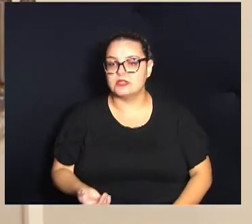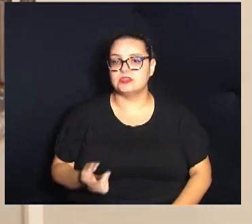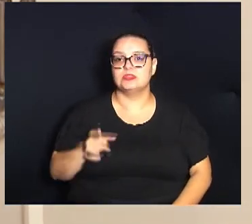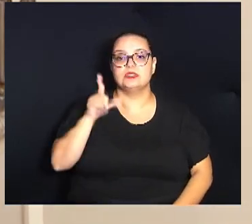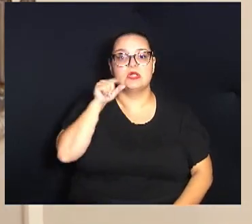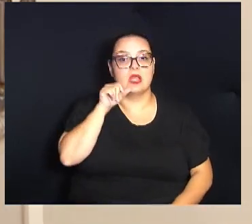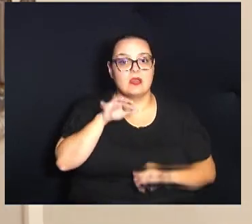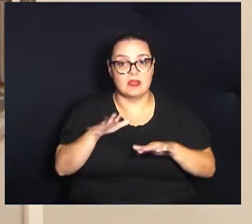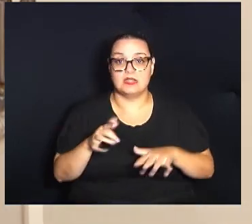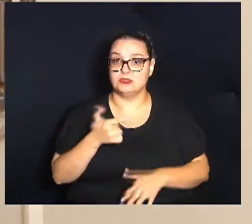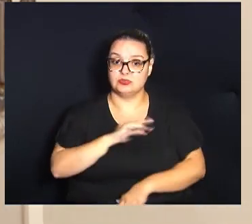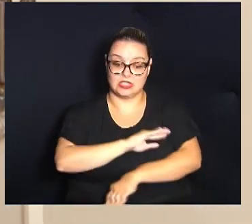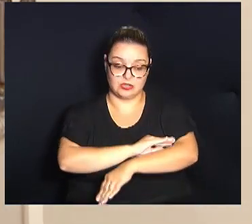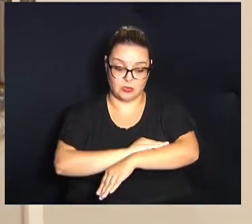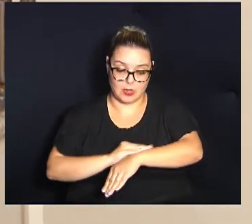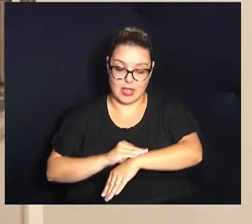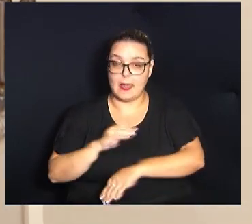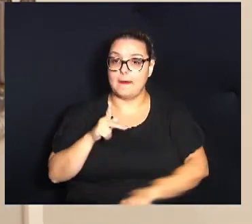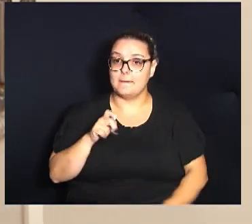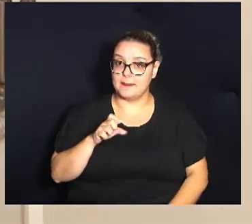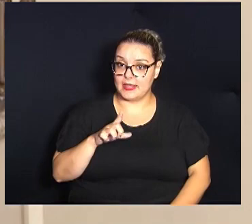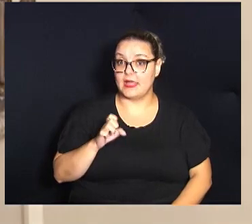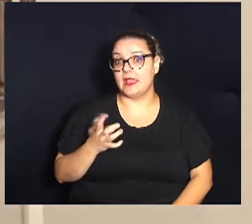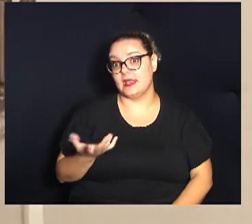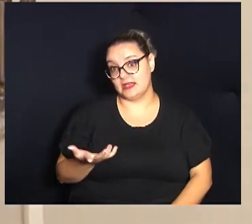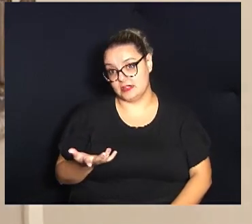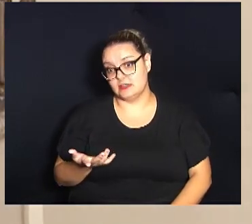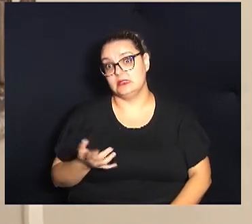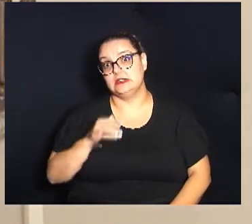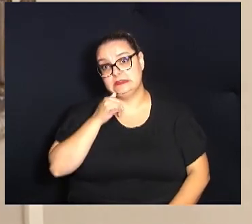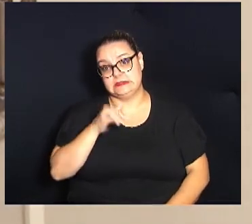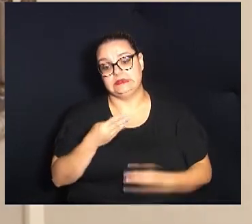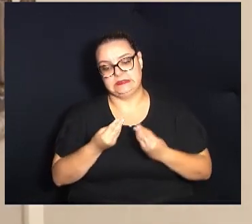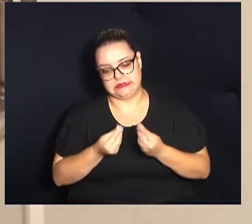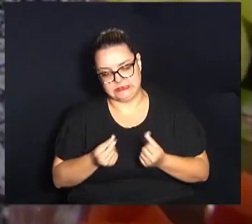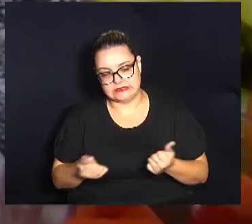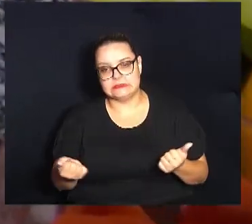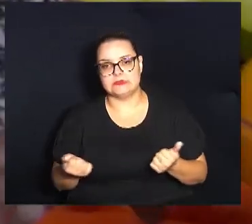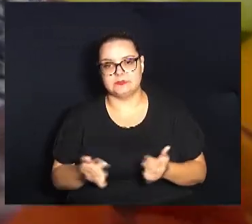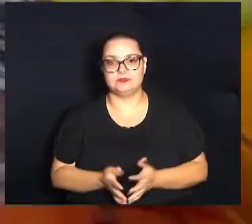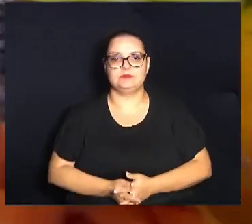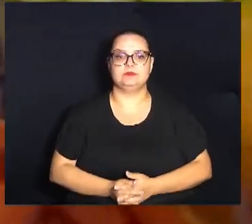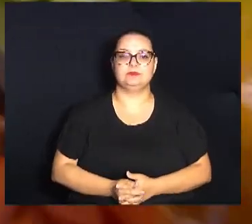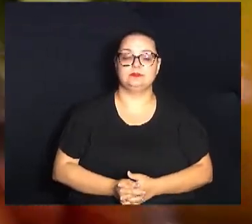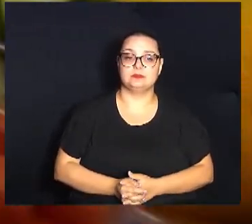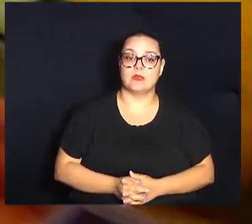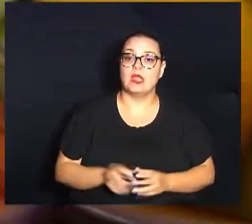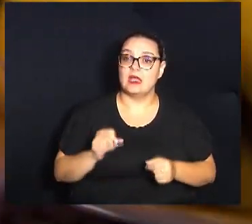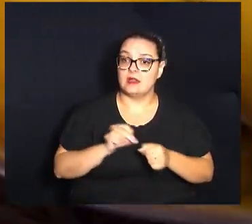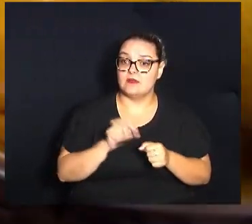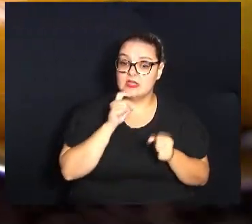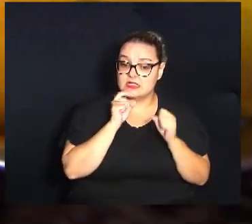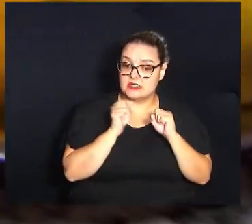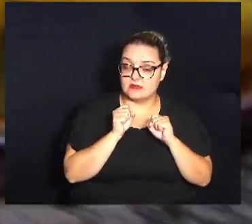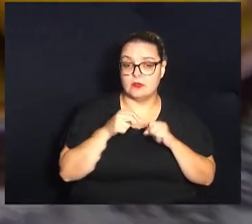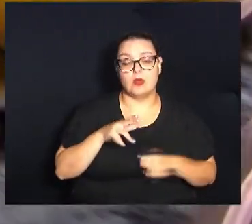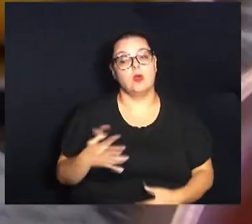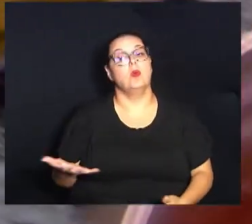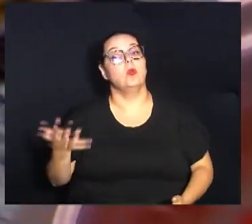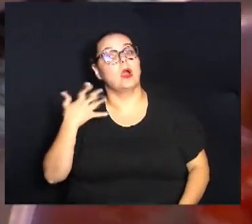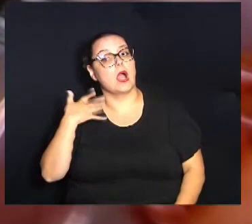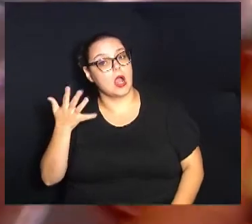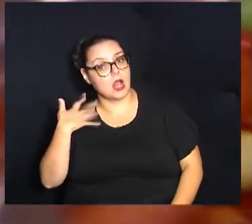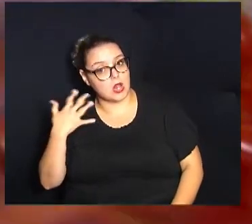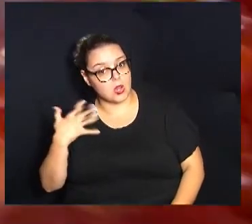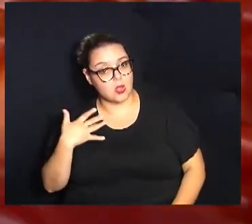pele, que também demanda uma energia para digestão. Faça frio ou faça calor, a